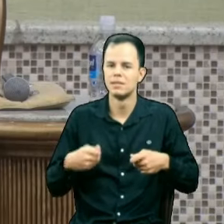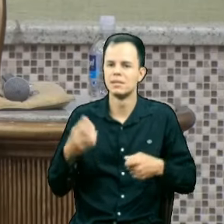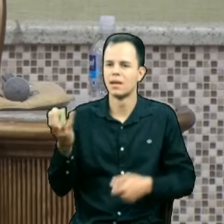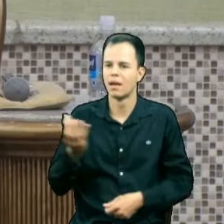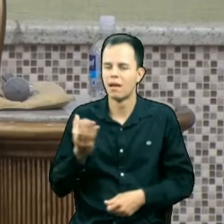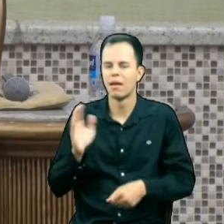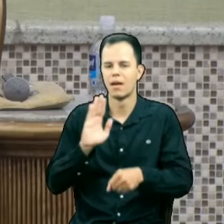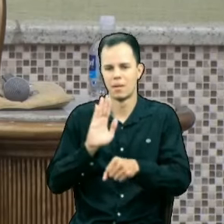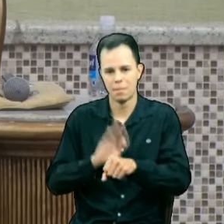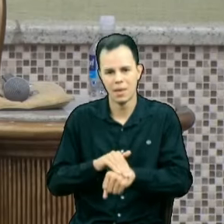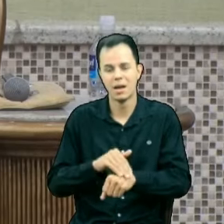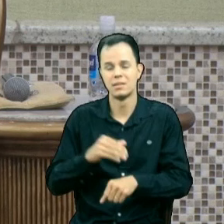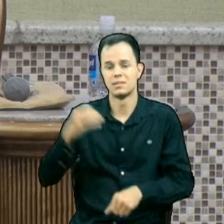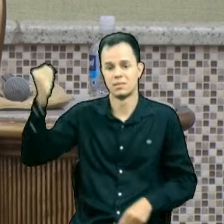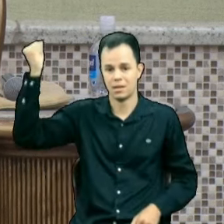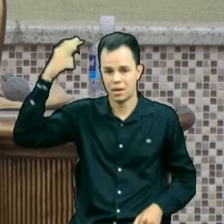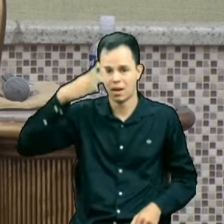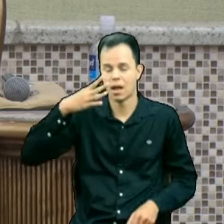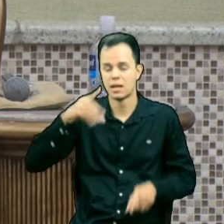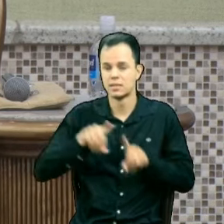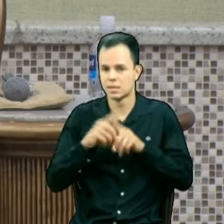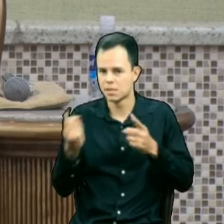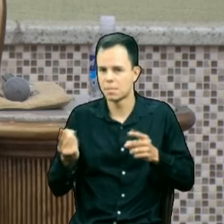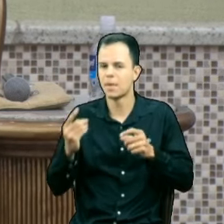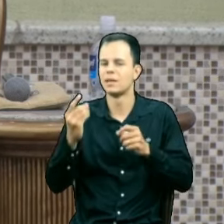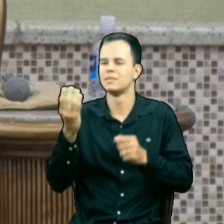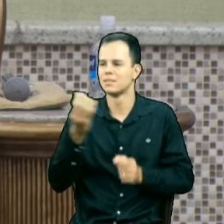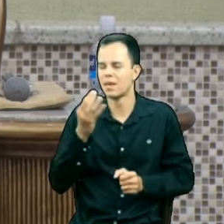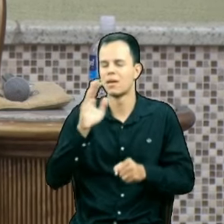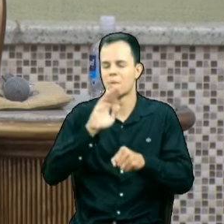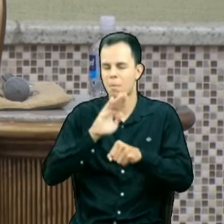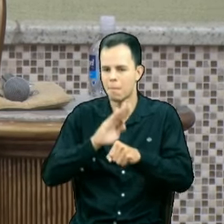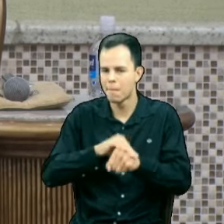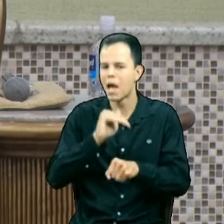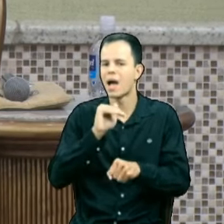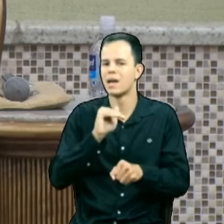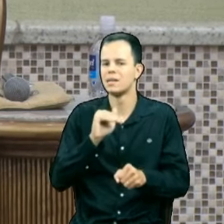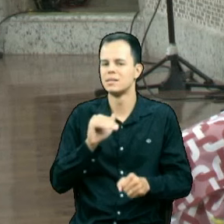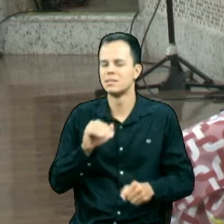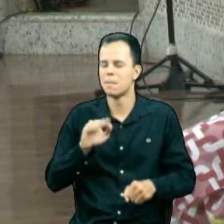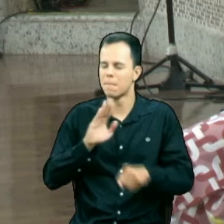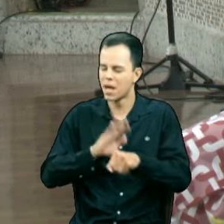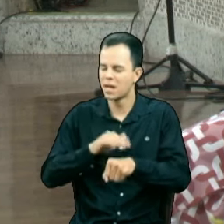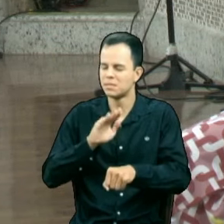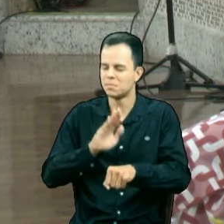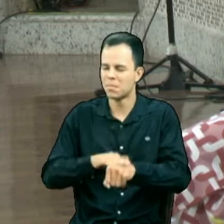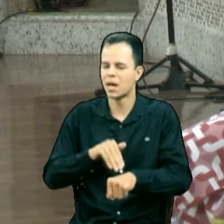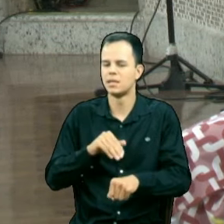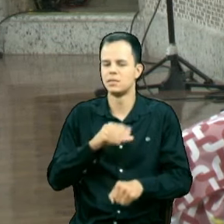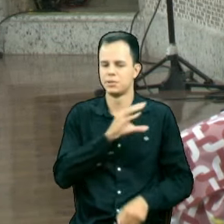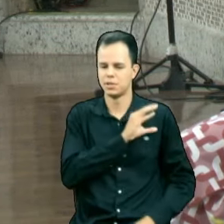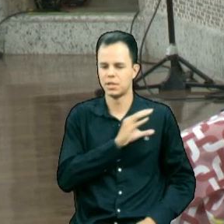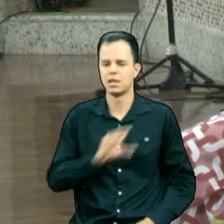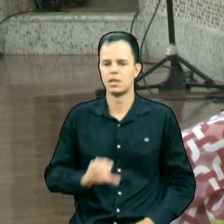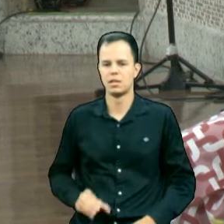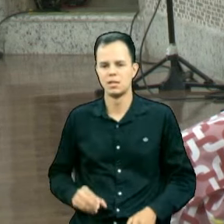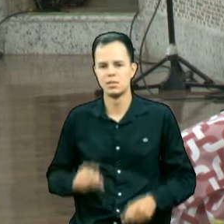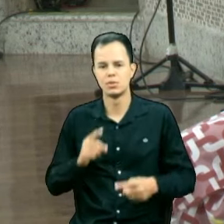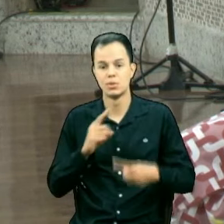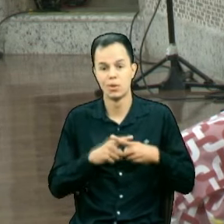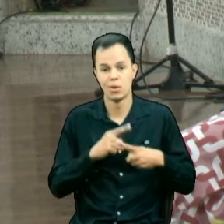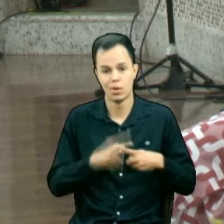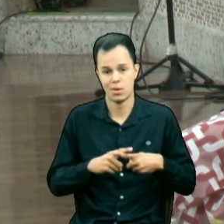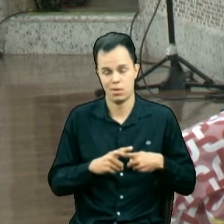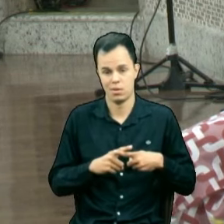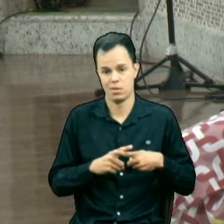mais tem um graça mas quero mais tem esperança mas quero mais tudo mais e mais de Cristo porque mentiu o